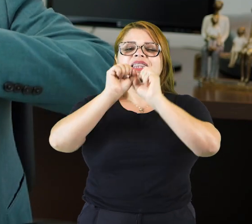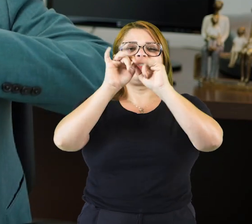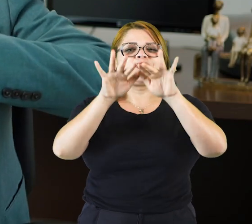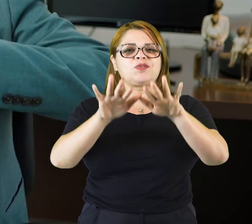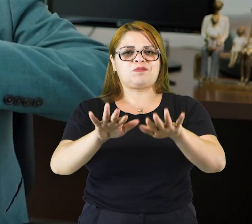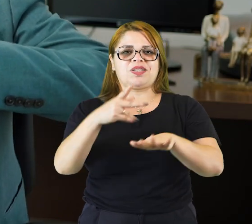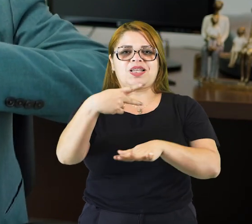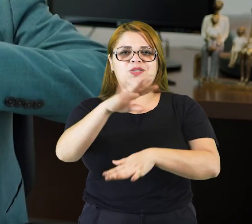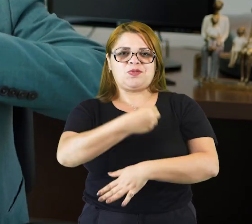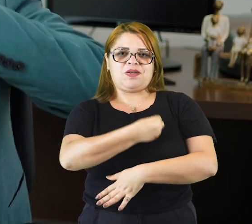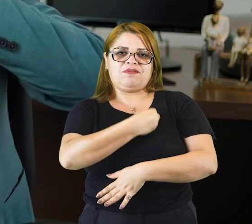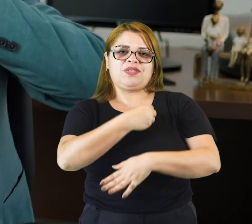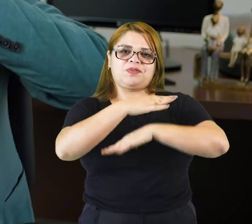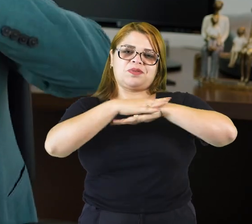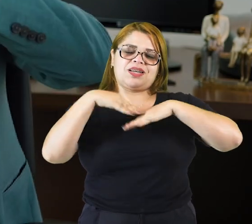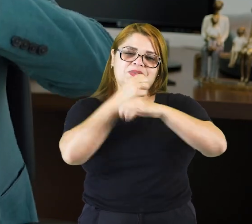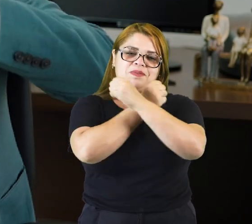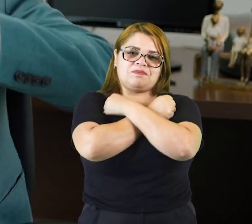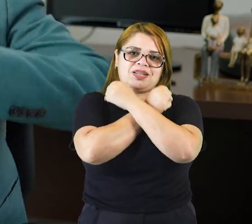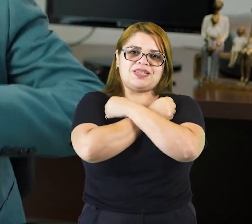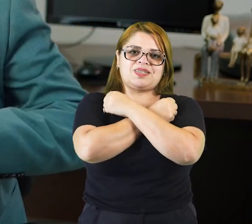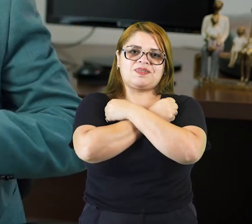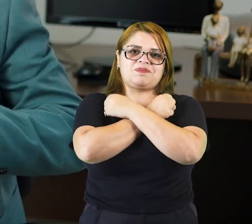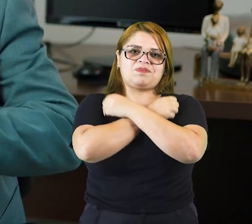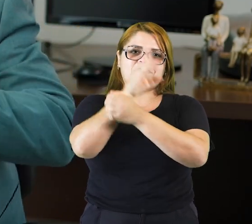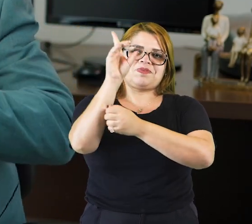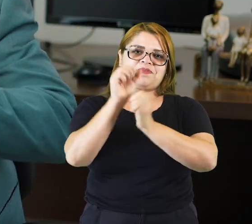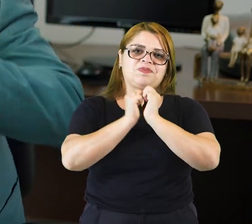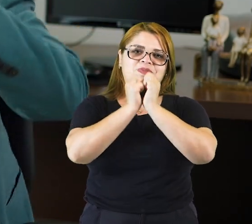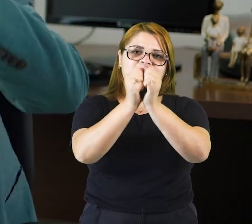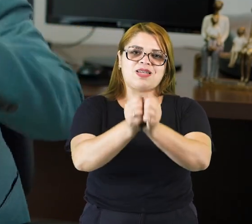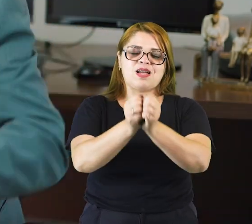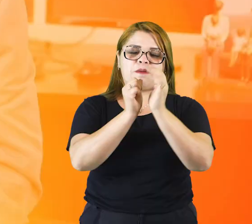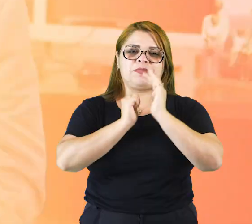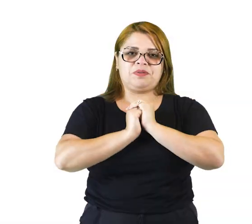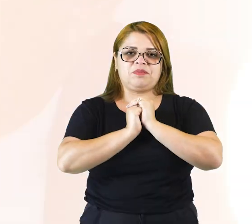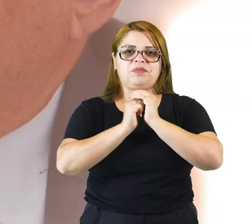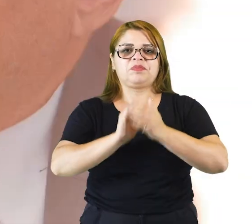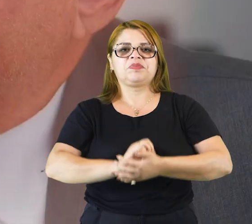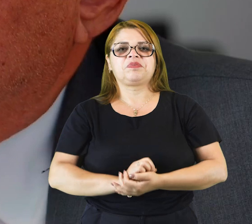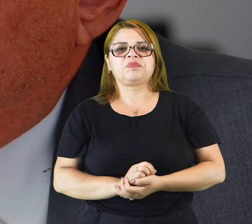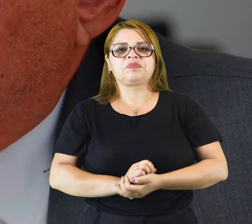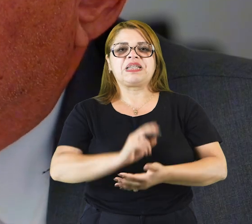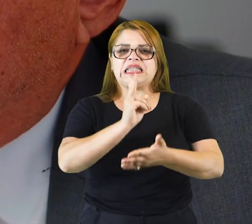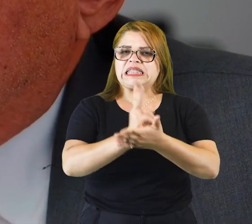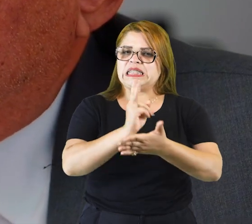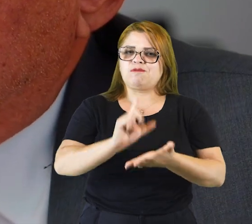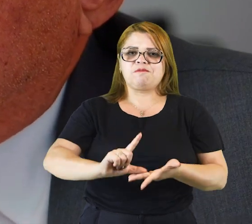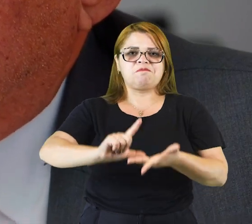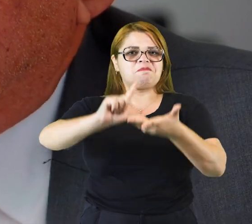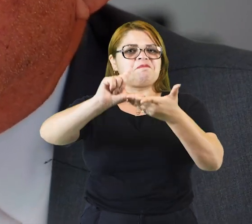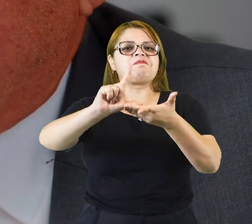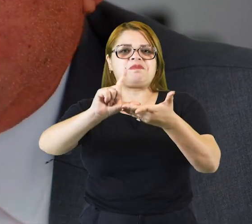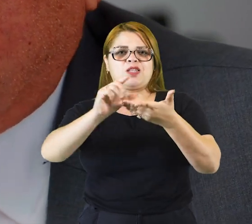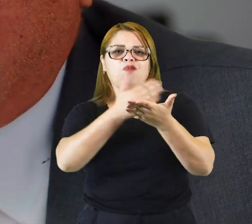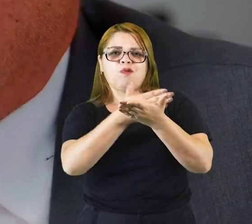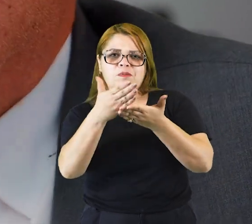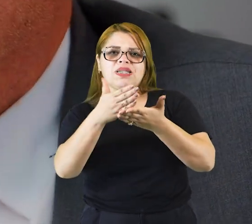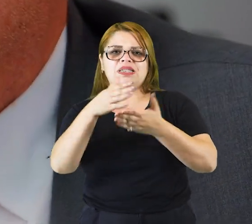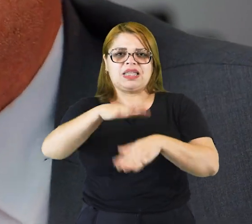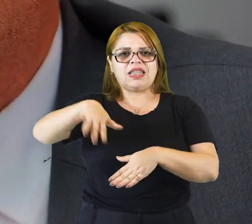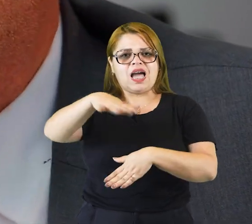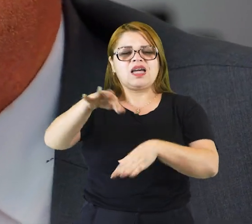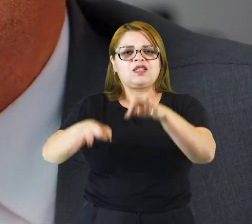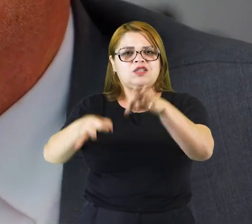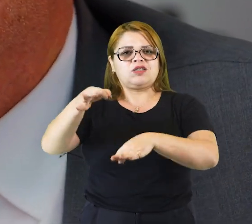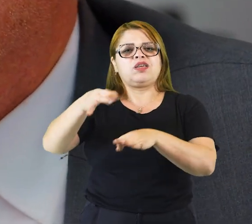Forte abraço, com um grande carinho. Fique com Deus. Amém. Sempre nos liderando, desde que entrei na magistratura,